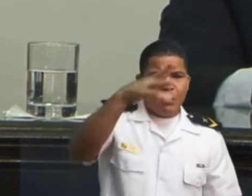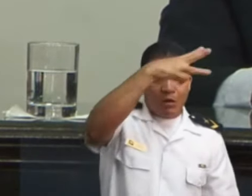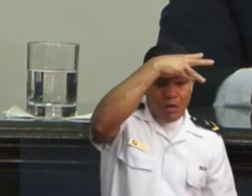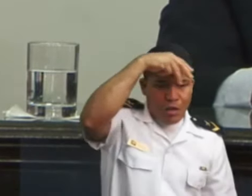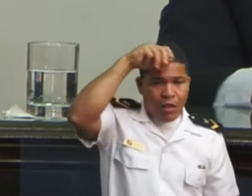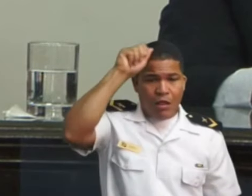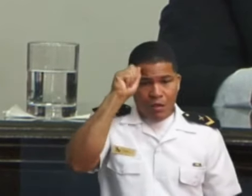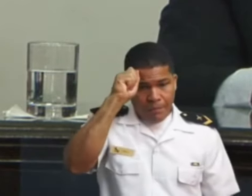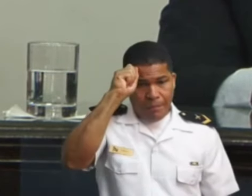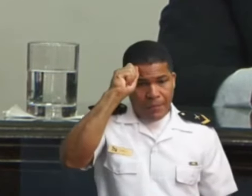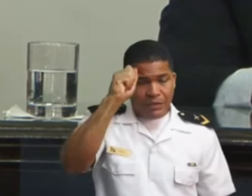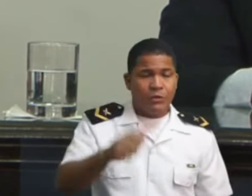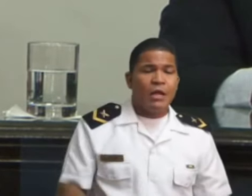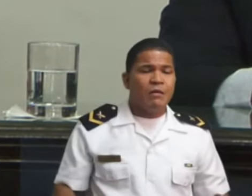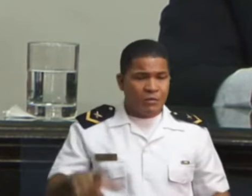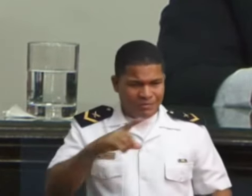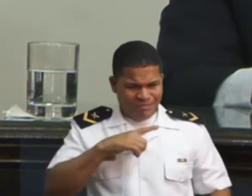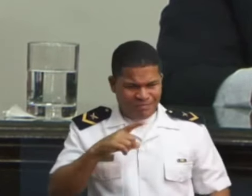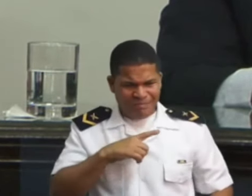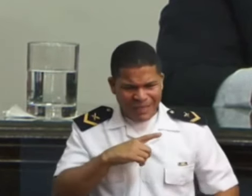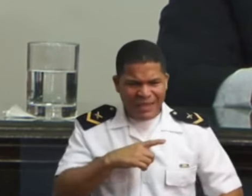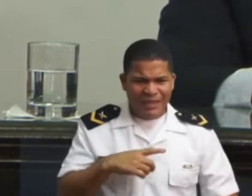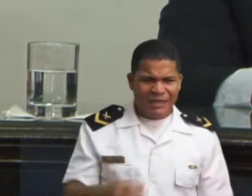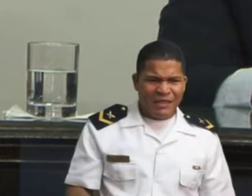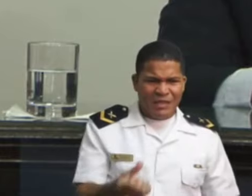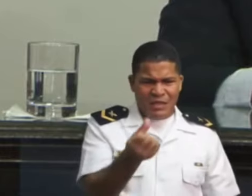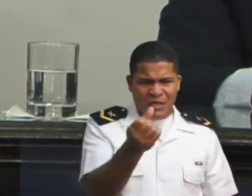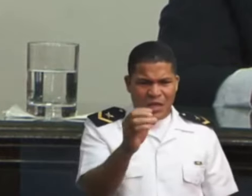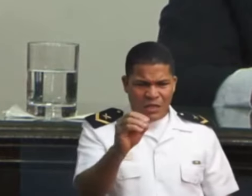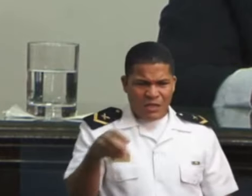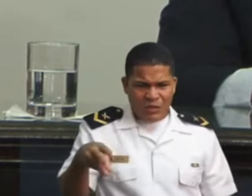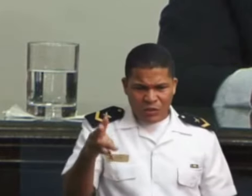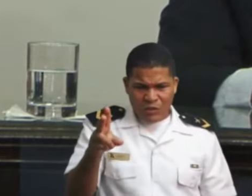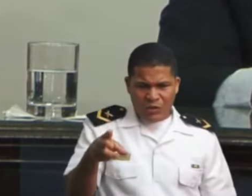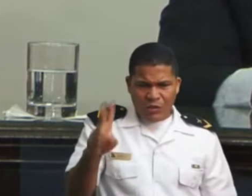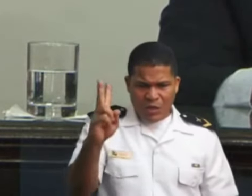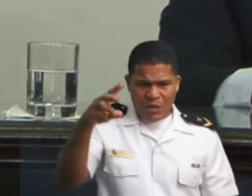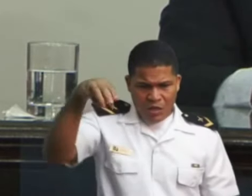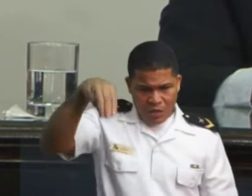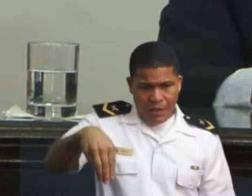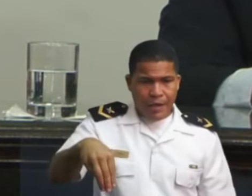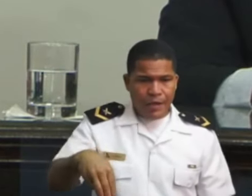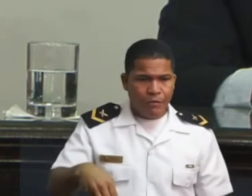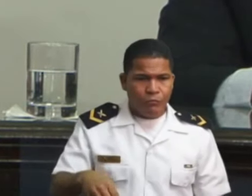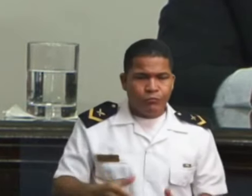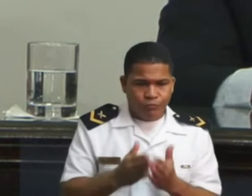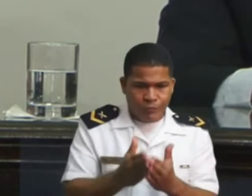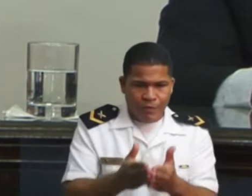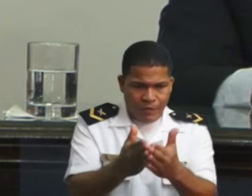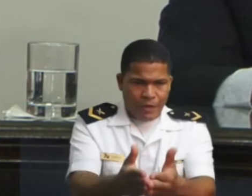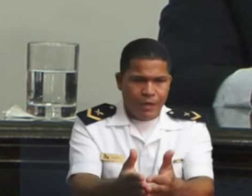60 mil quilômetros de vias navegáveis, né? Um universo de embarcações escritas,